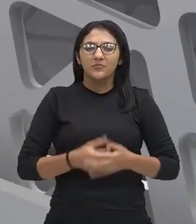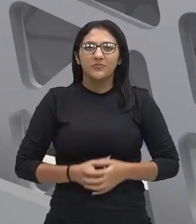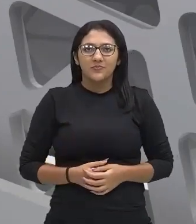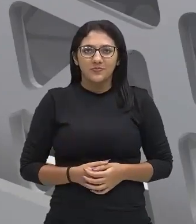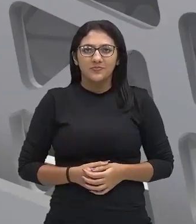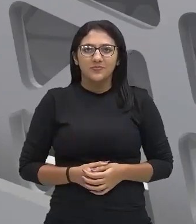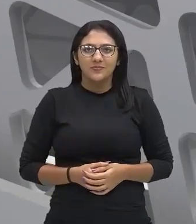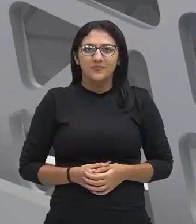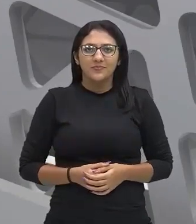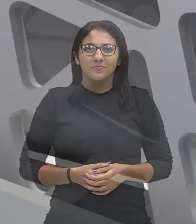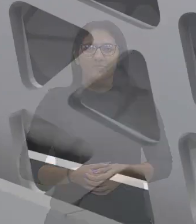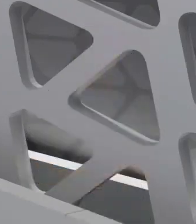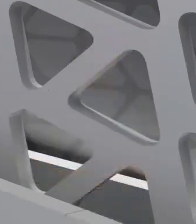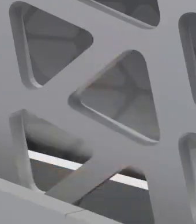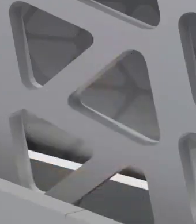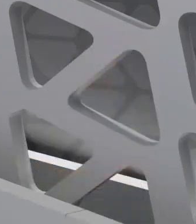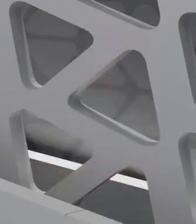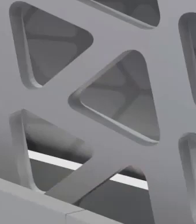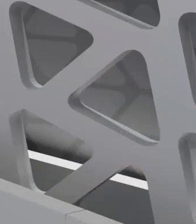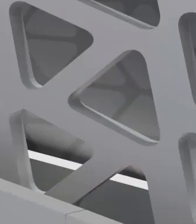aula?